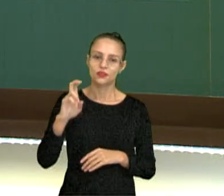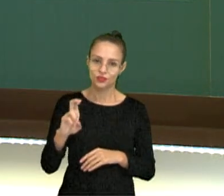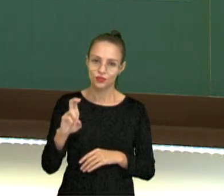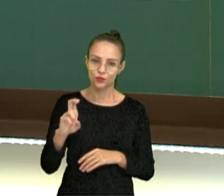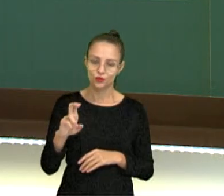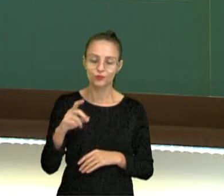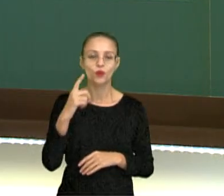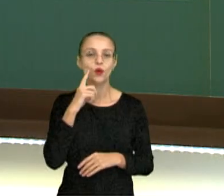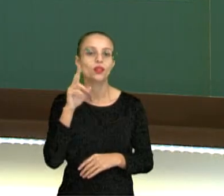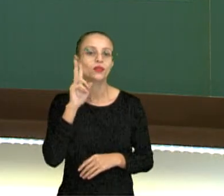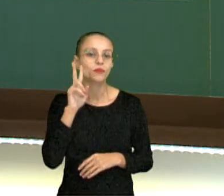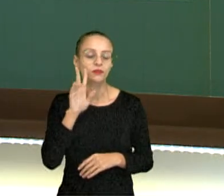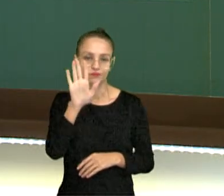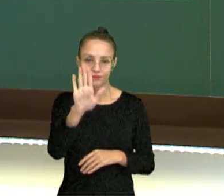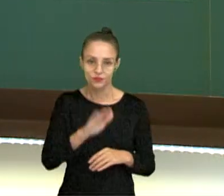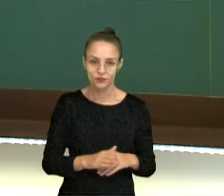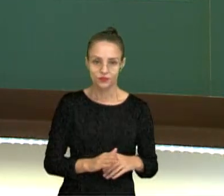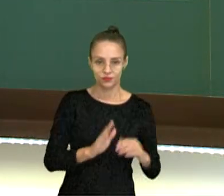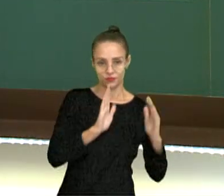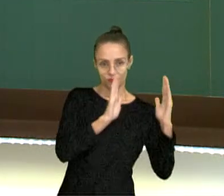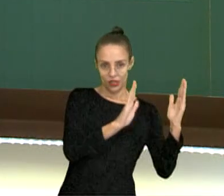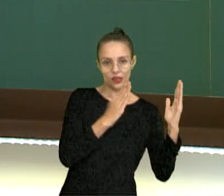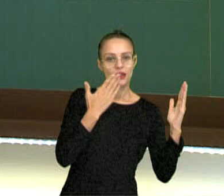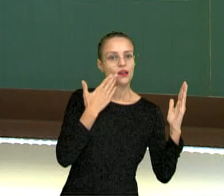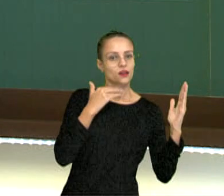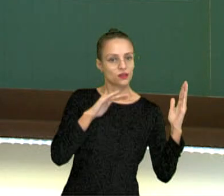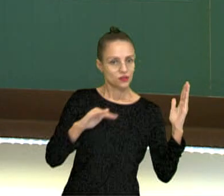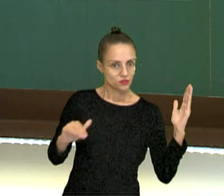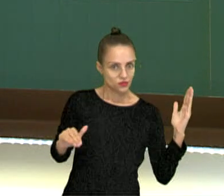Então vamos relembrar? Criança